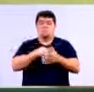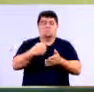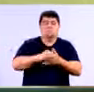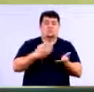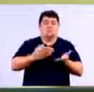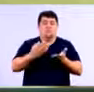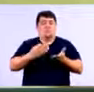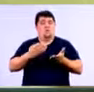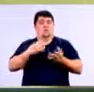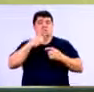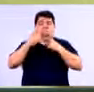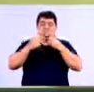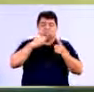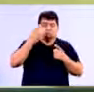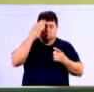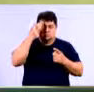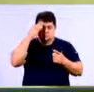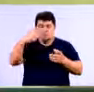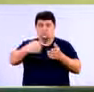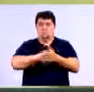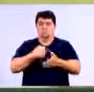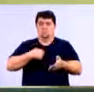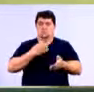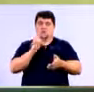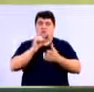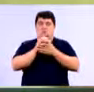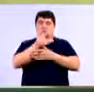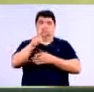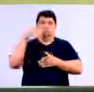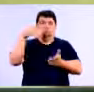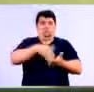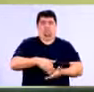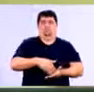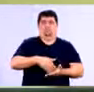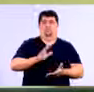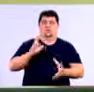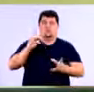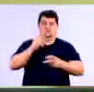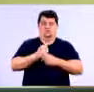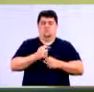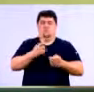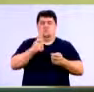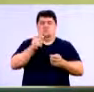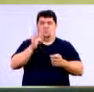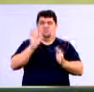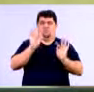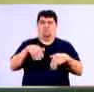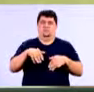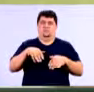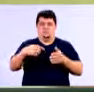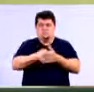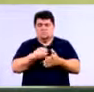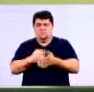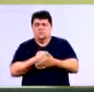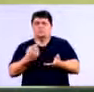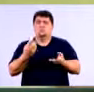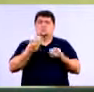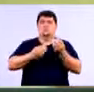aí, né? Estamos passando para o nosso último slide já, finalzinho da nossa revisão. Participem aí, tragam suas últimas